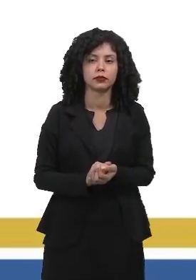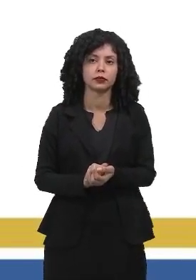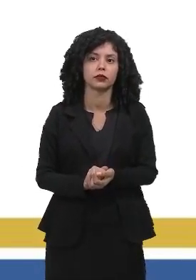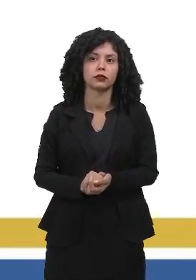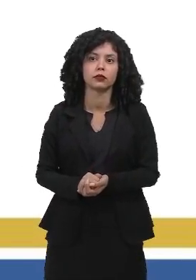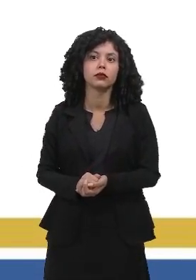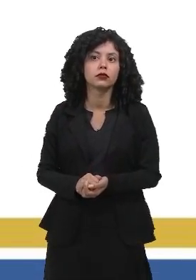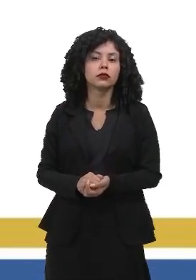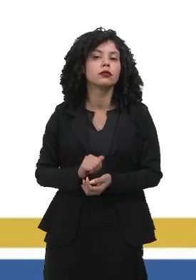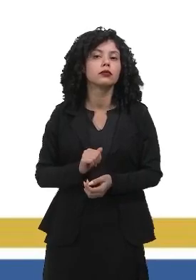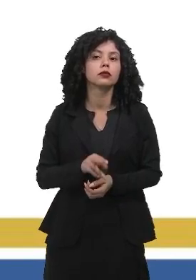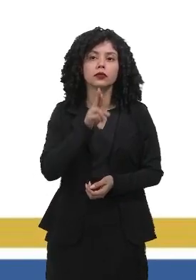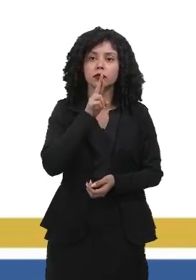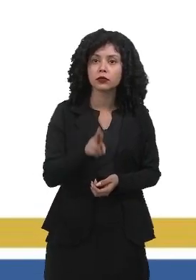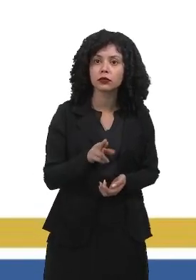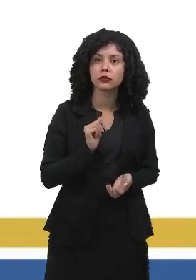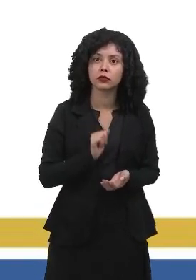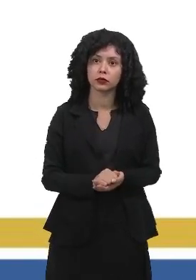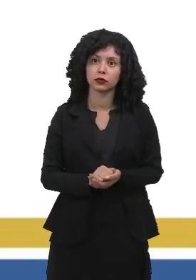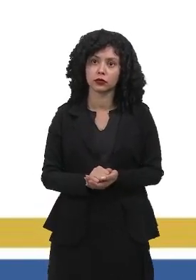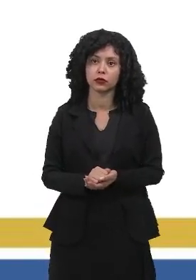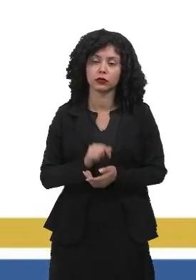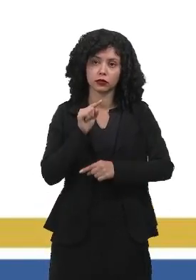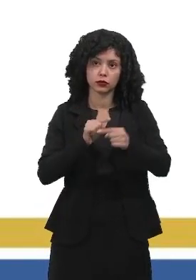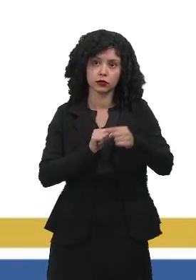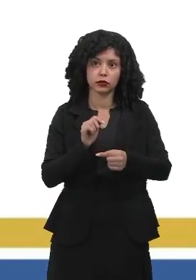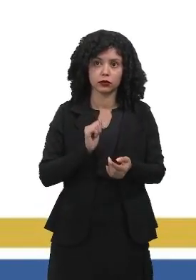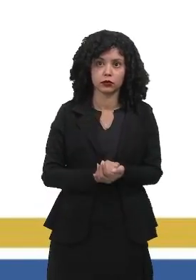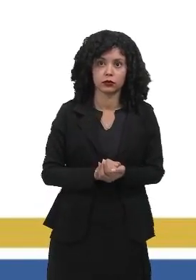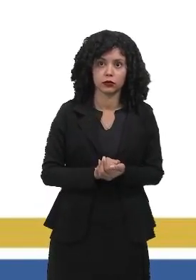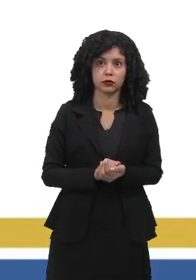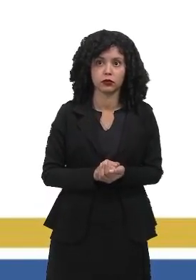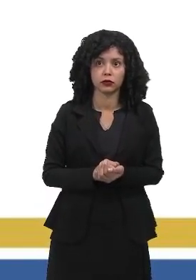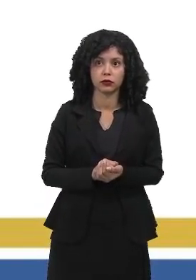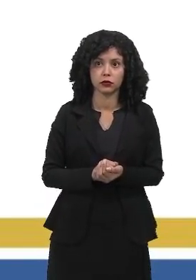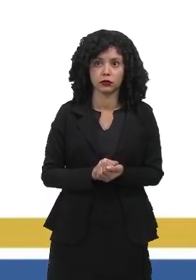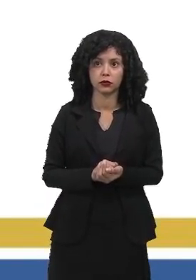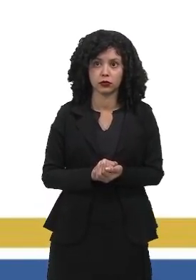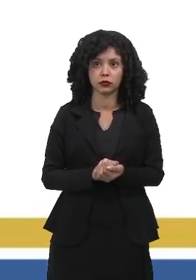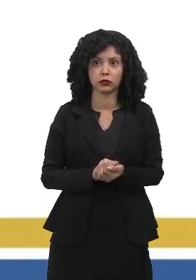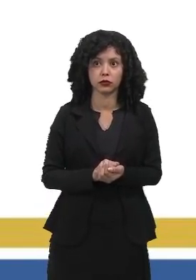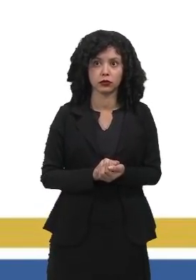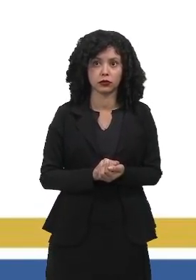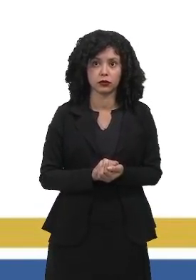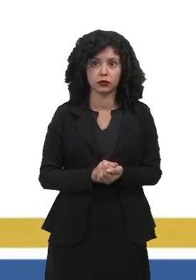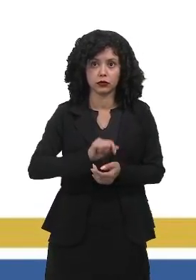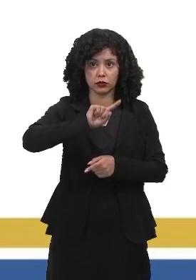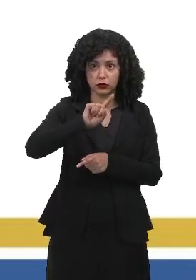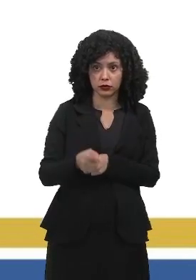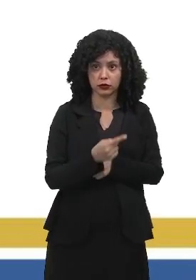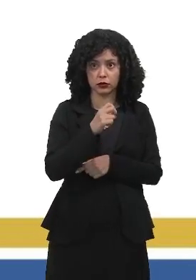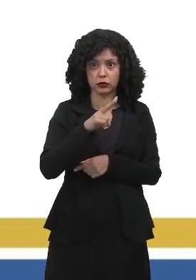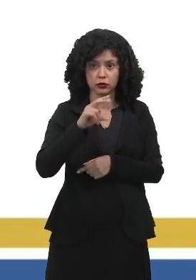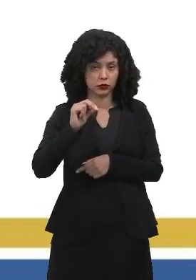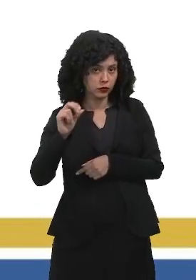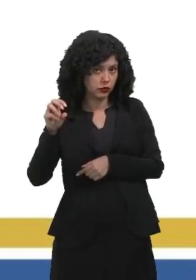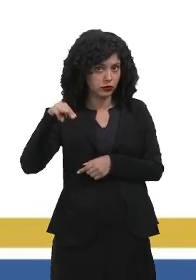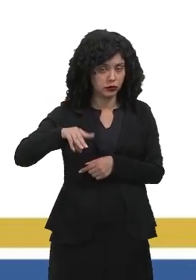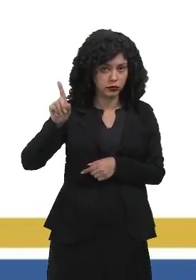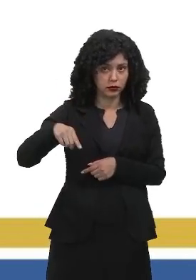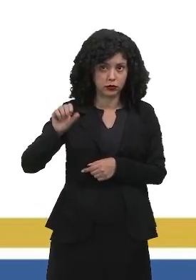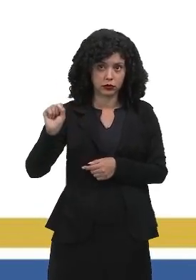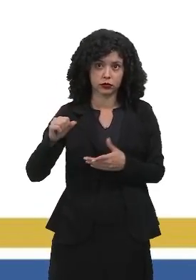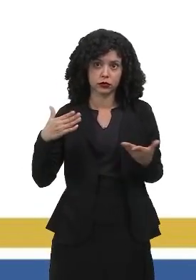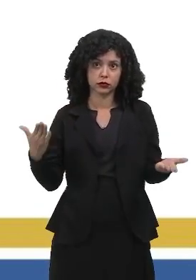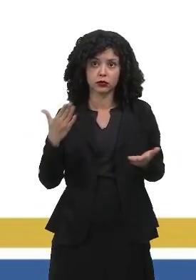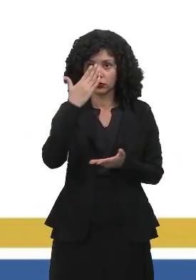2. Basta fazer essa divisão, 3.000 dividido para 2, que vai ser igual aqui a 1.500 metros por segundo.